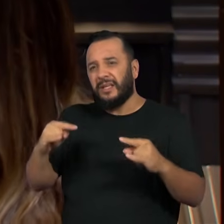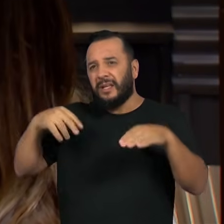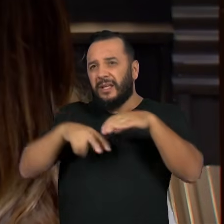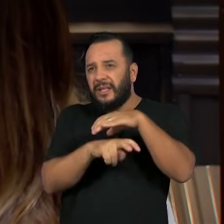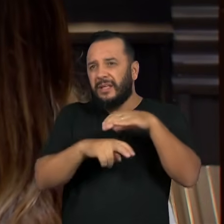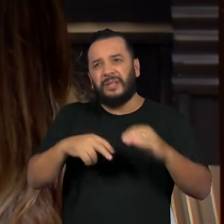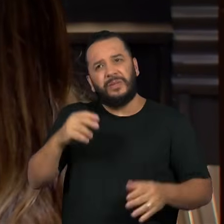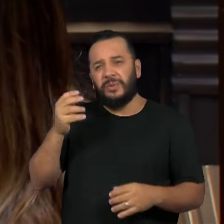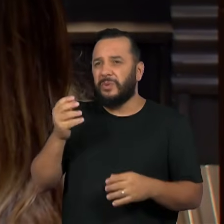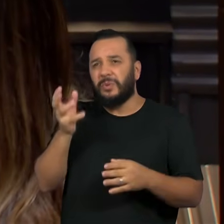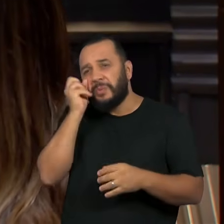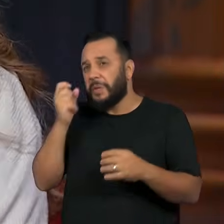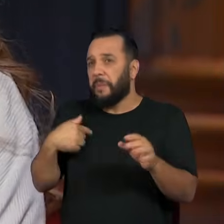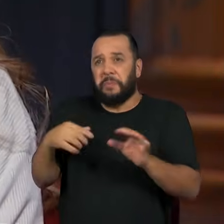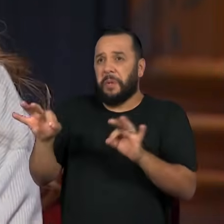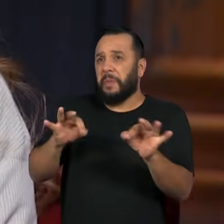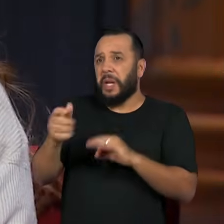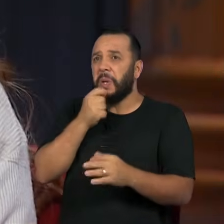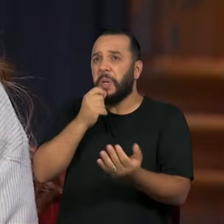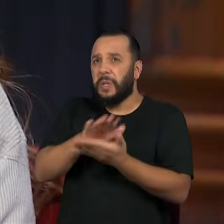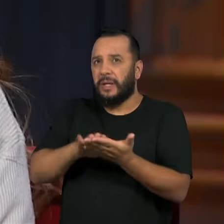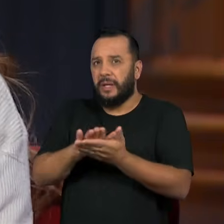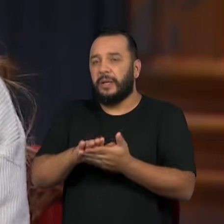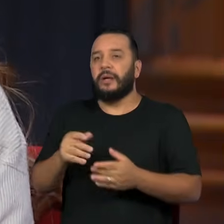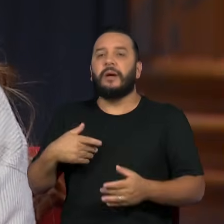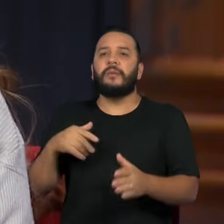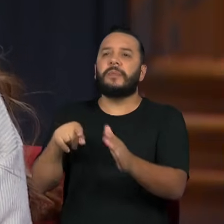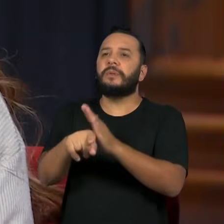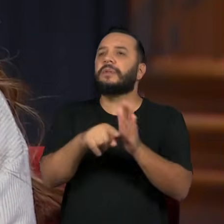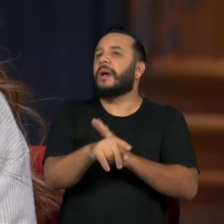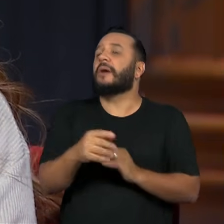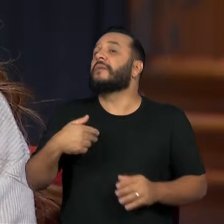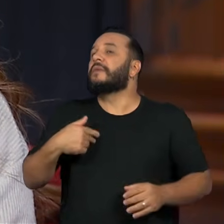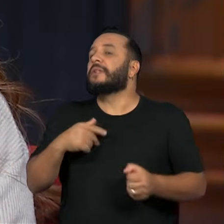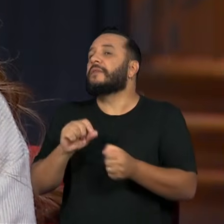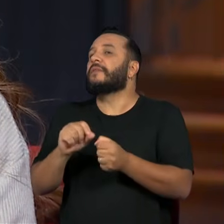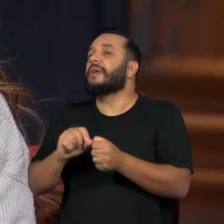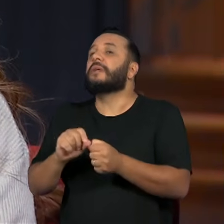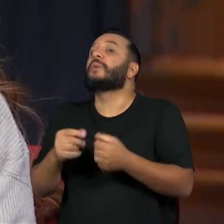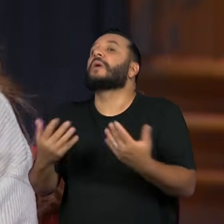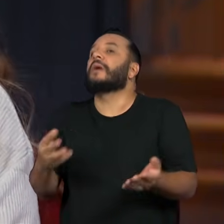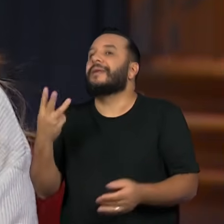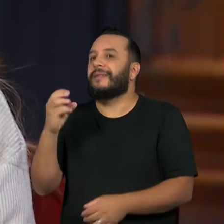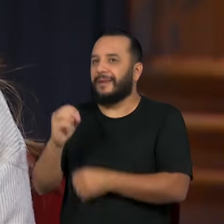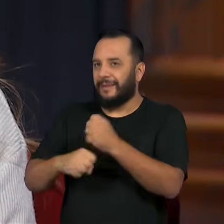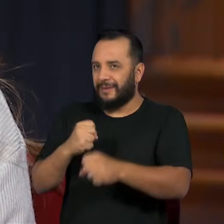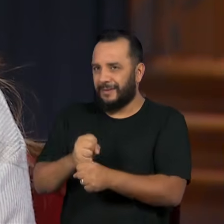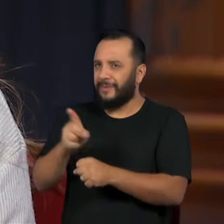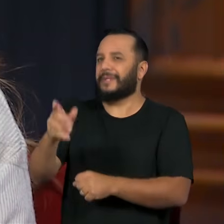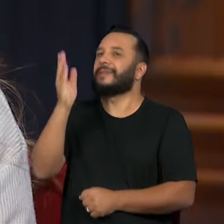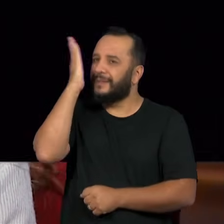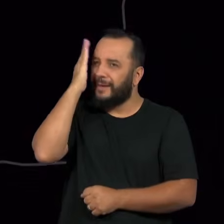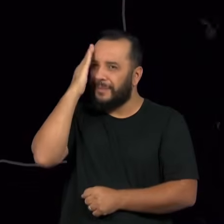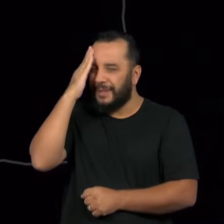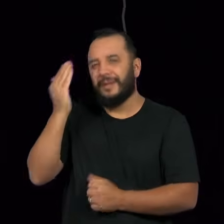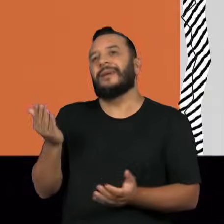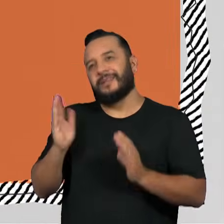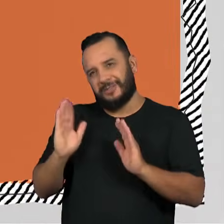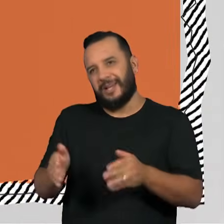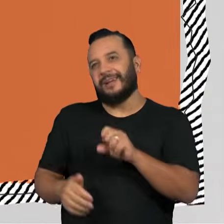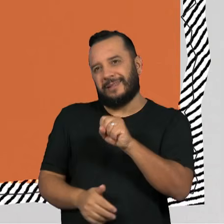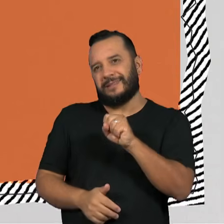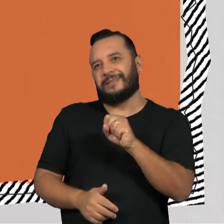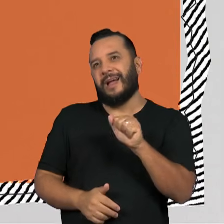me preparei. E aí eu vou perguntar para essas pessoas, o que você fez nos últimos 30 anos? Porque você sabia que eu vinha para cá.